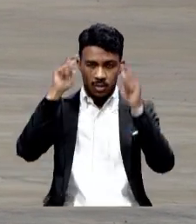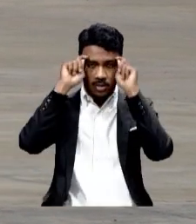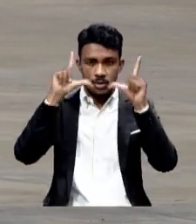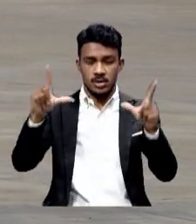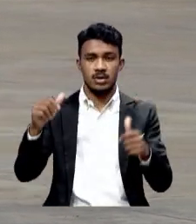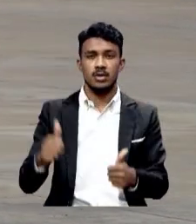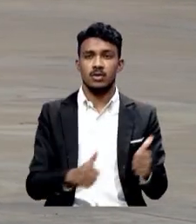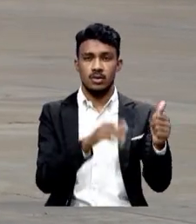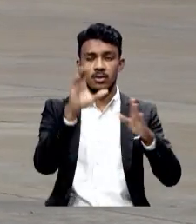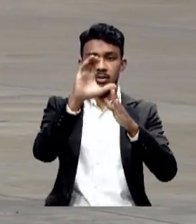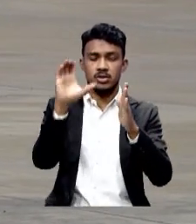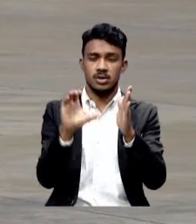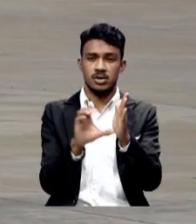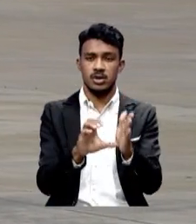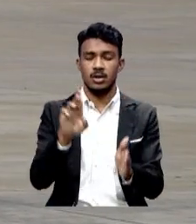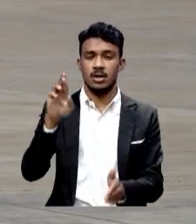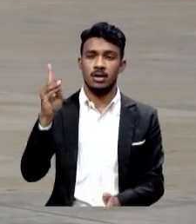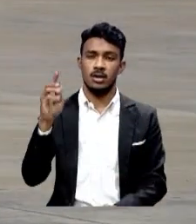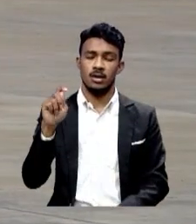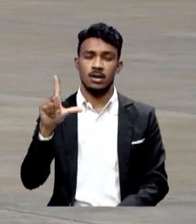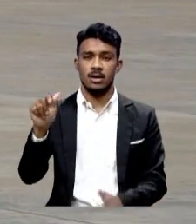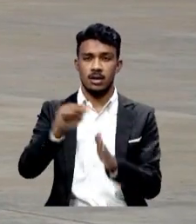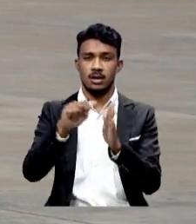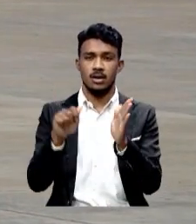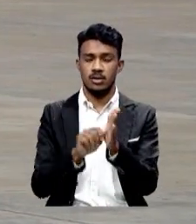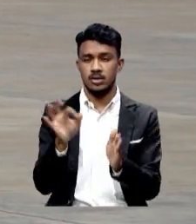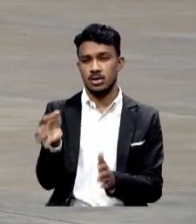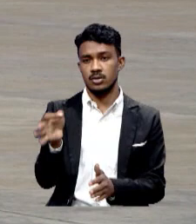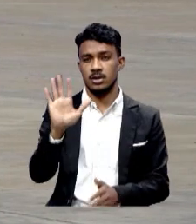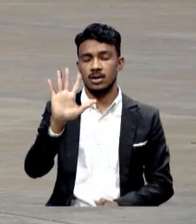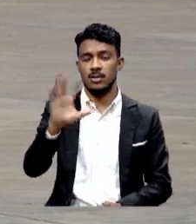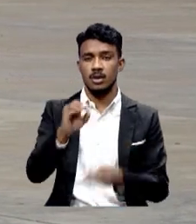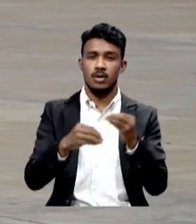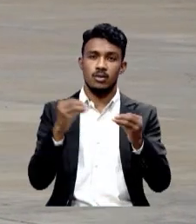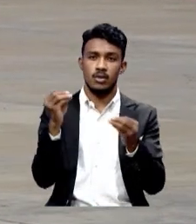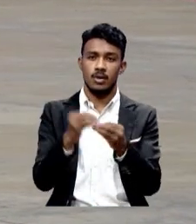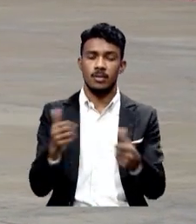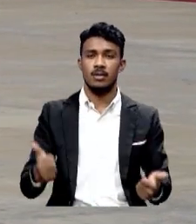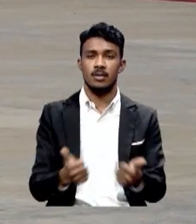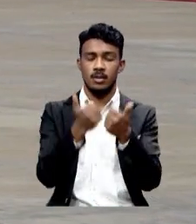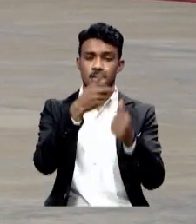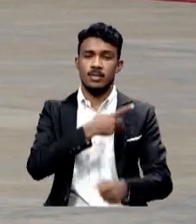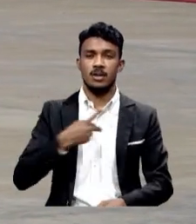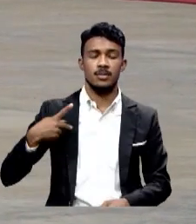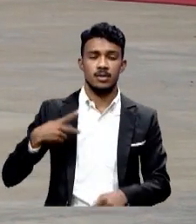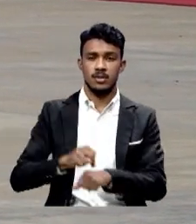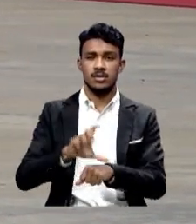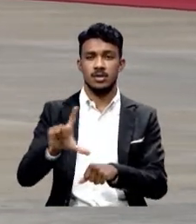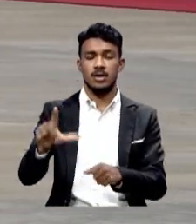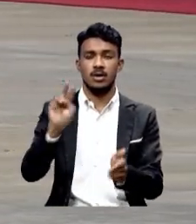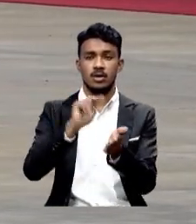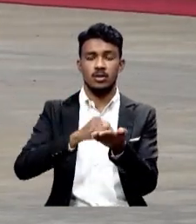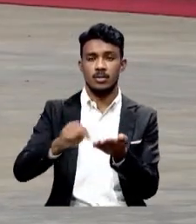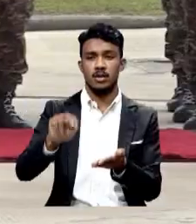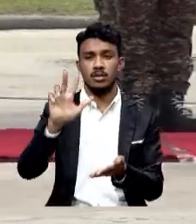Constituição República Democrática Timor-Leste, artigo si anulo recin lima, con a ba competência Parlamento Nacional. Número tolo a